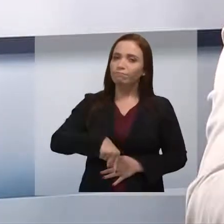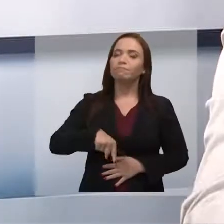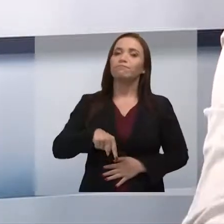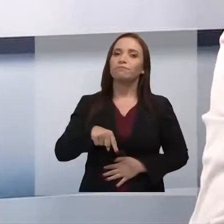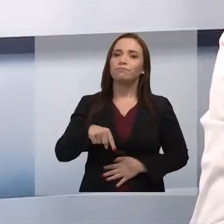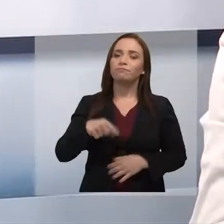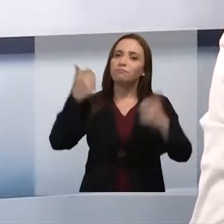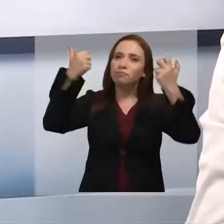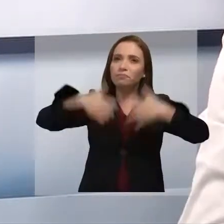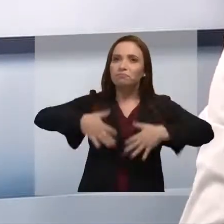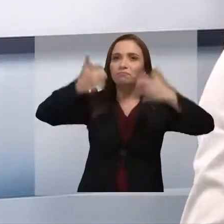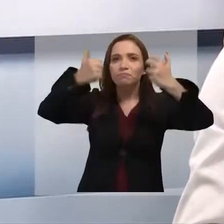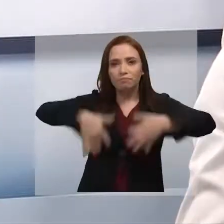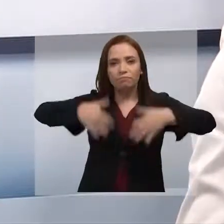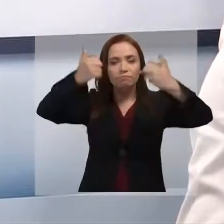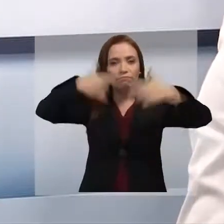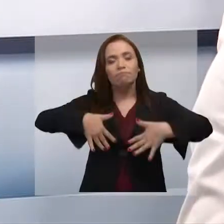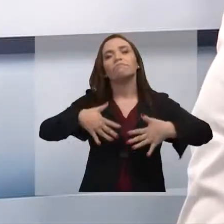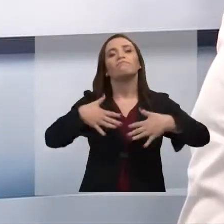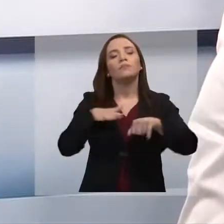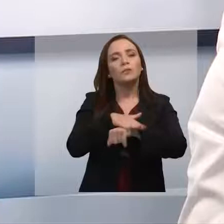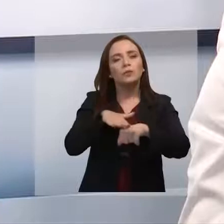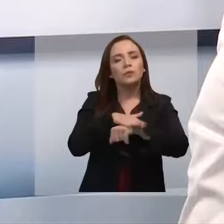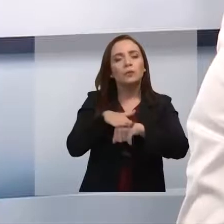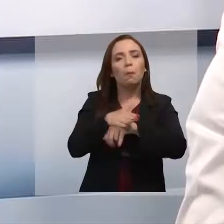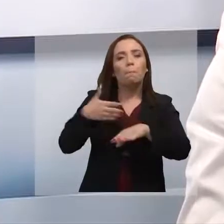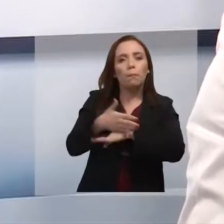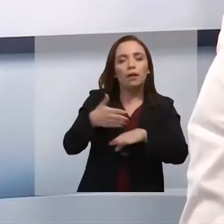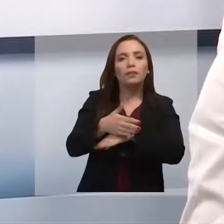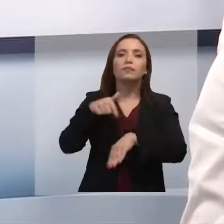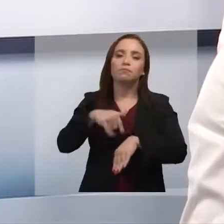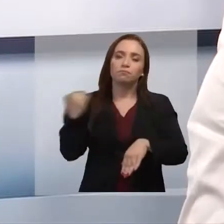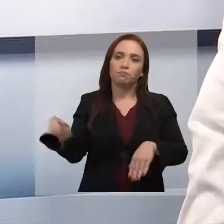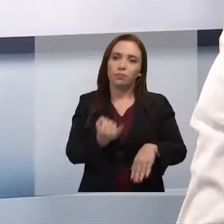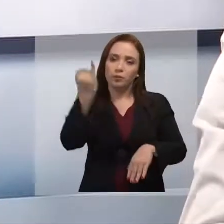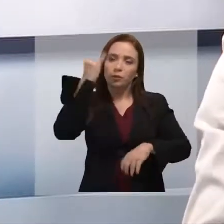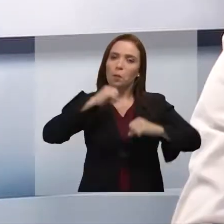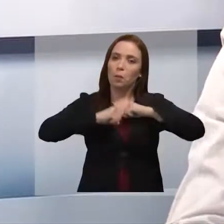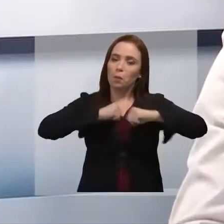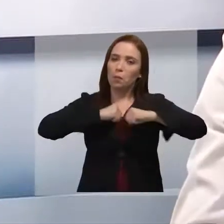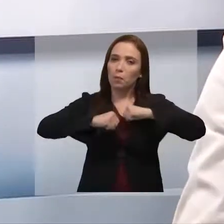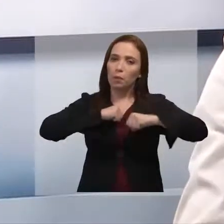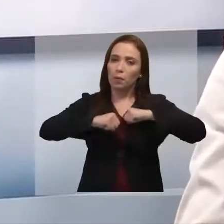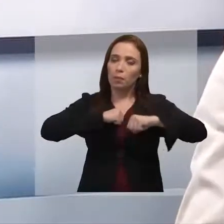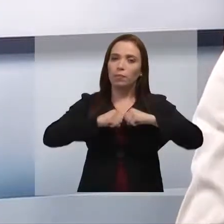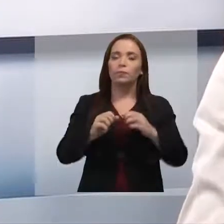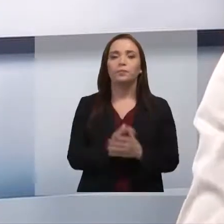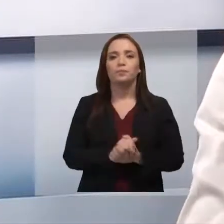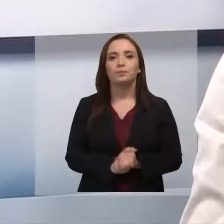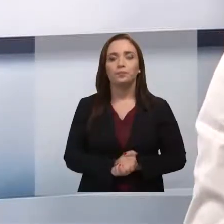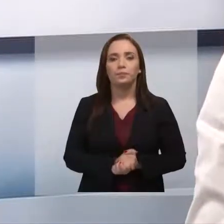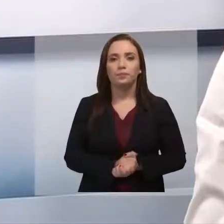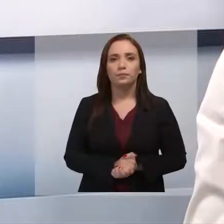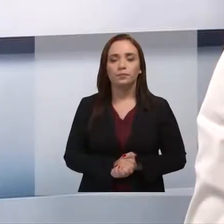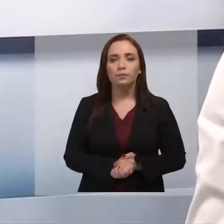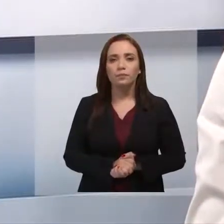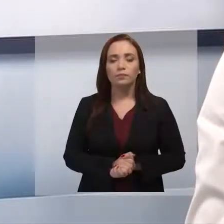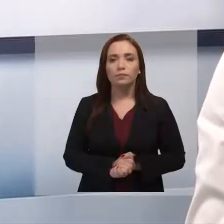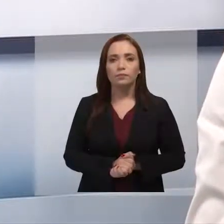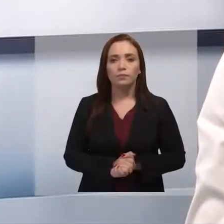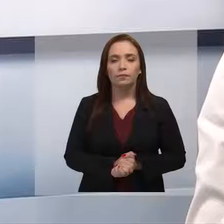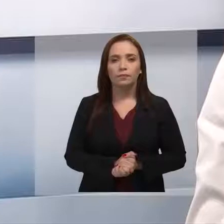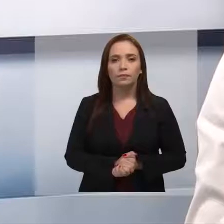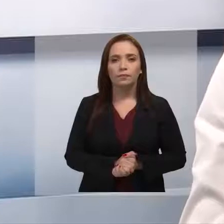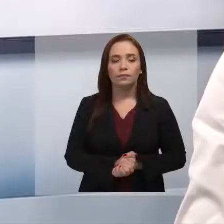oportunidade, inclusive, de falar, de estar participando desse momento agora do programa.